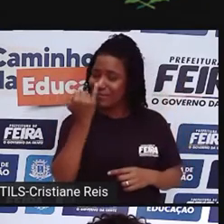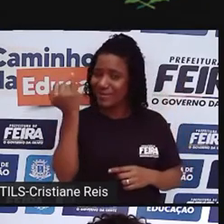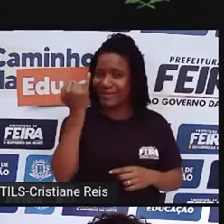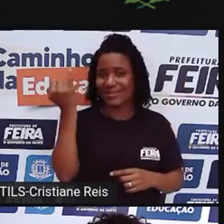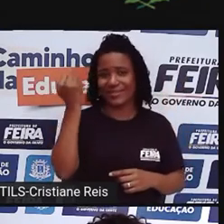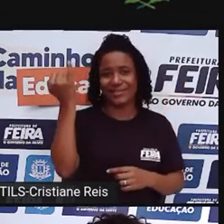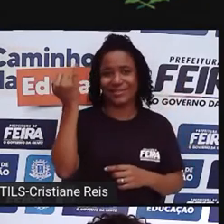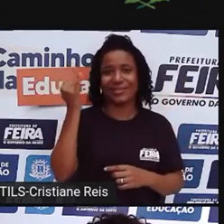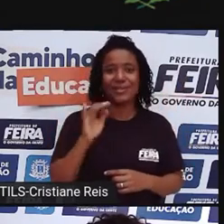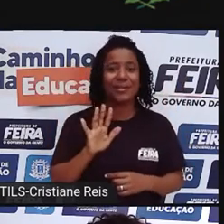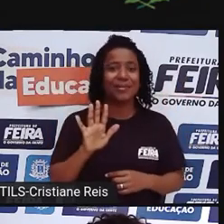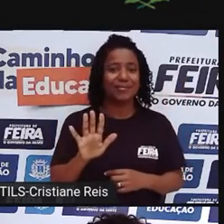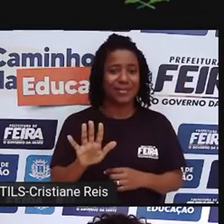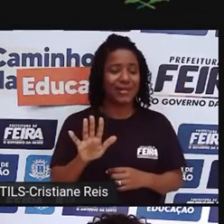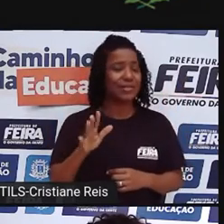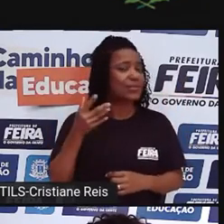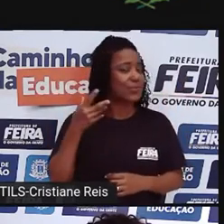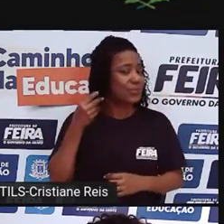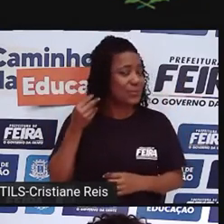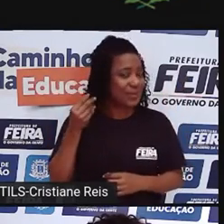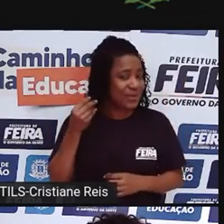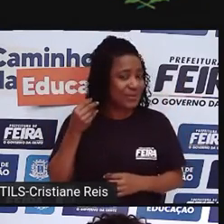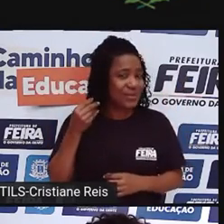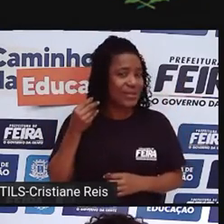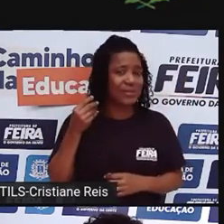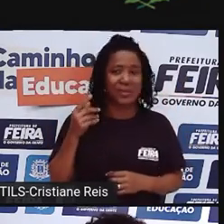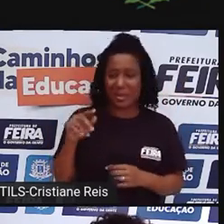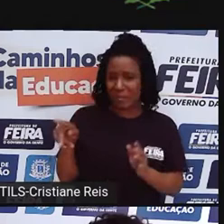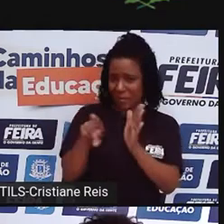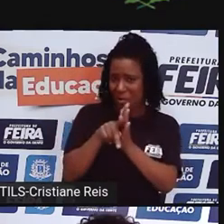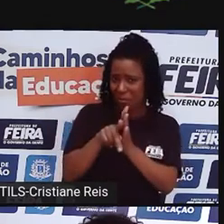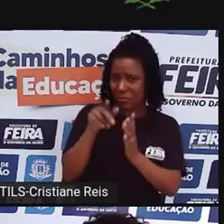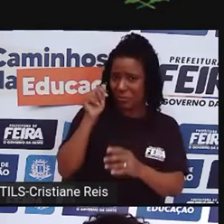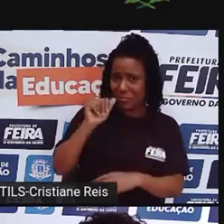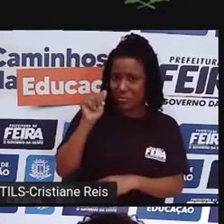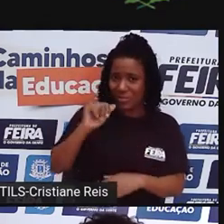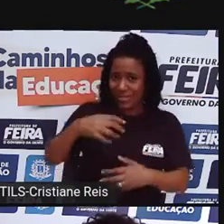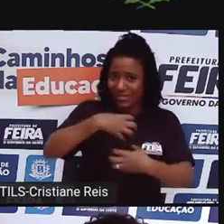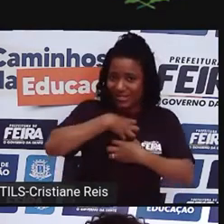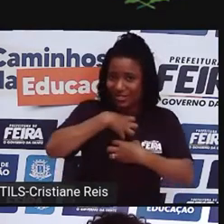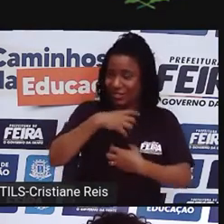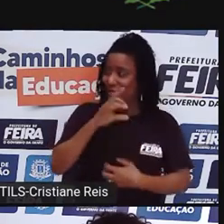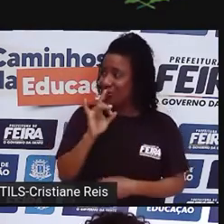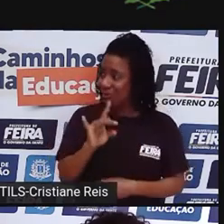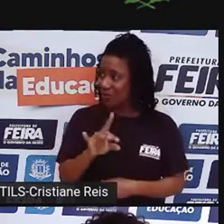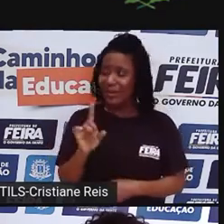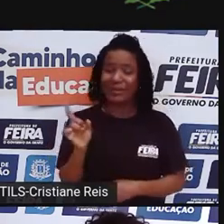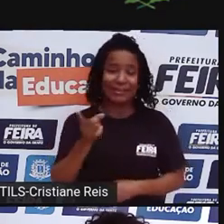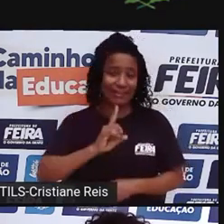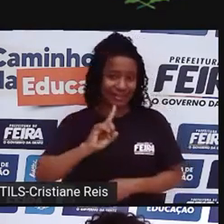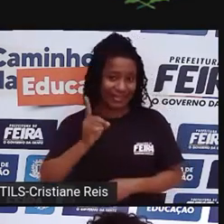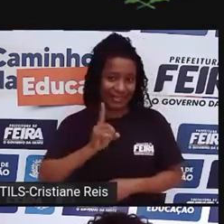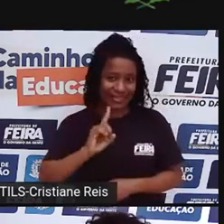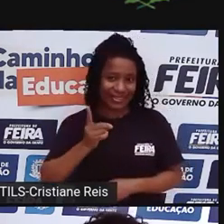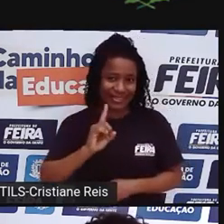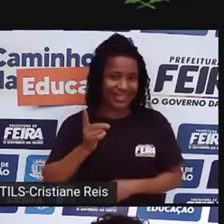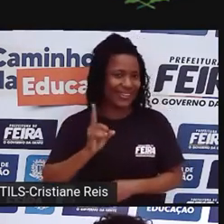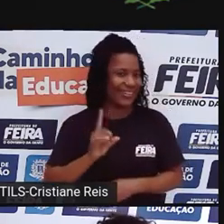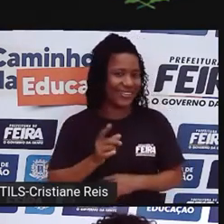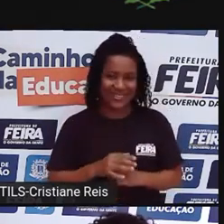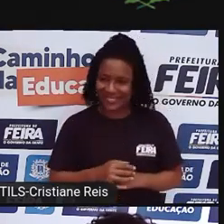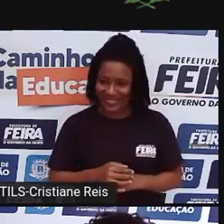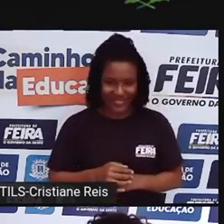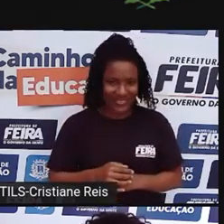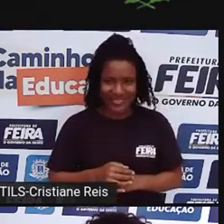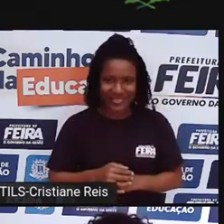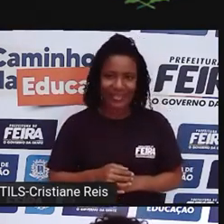mas falar de cabelo é coisa de mulher? Não mesmo. É porque quando falamos sobre